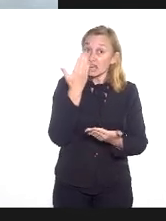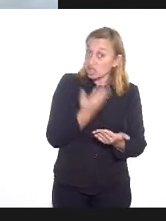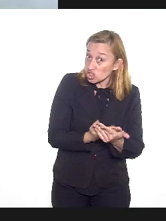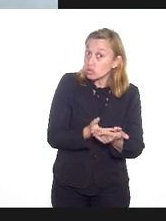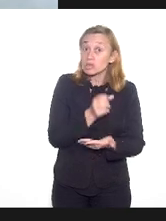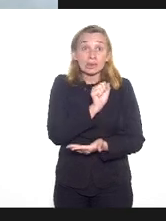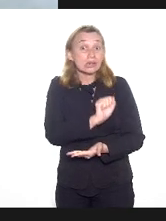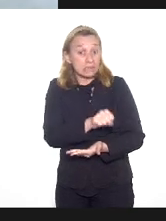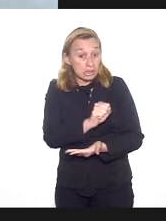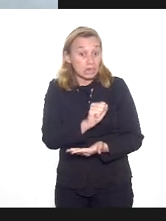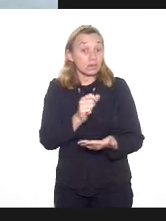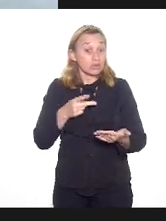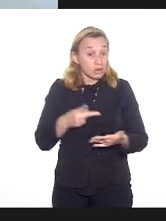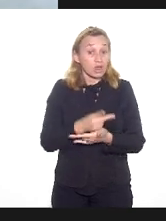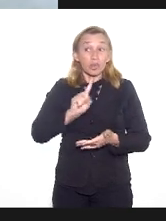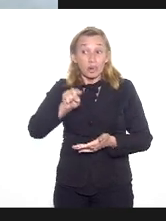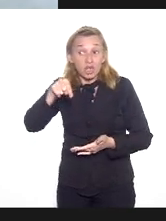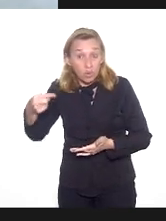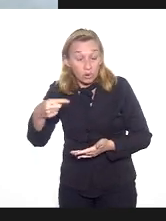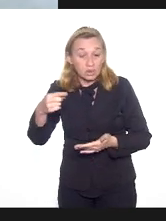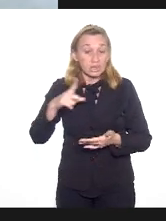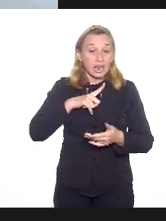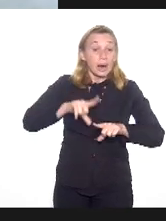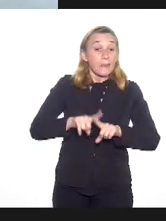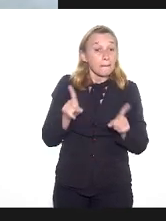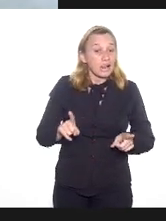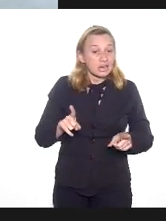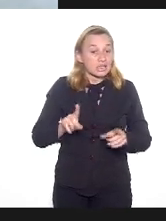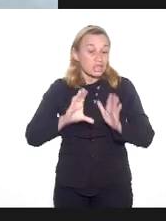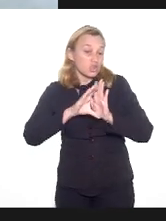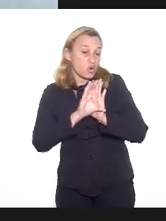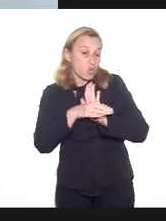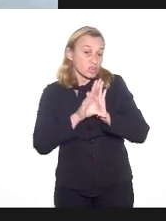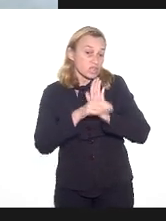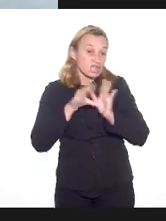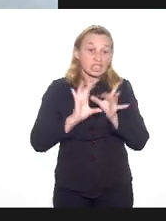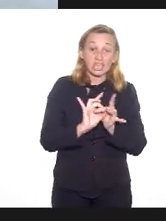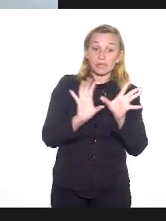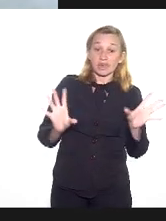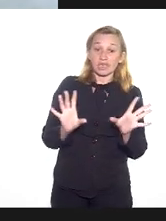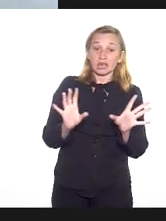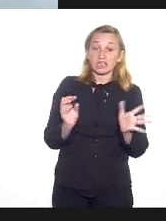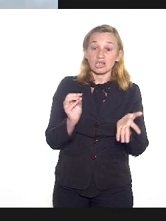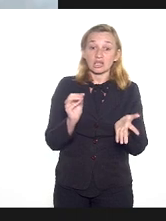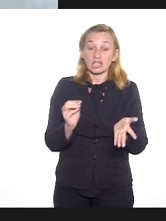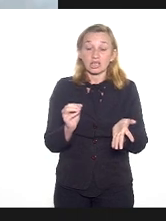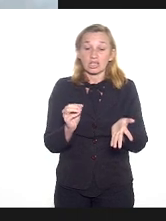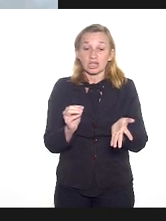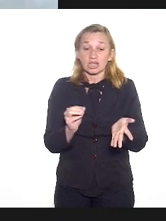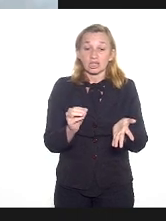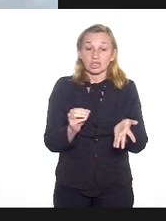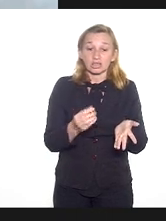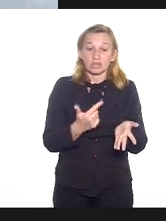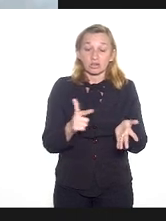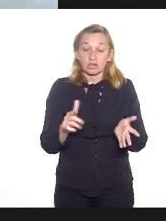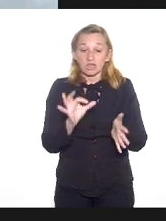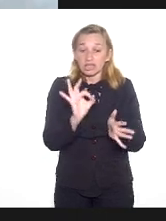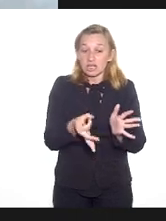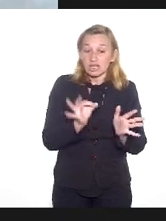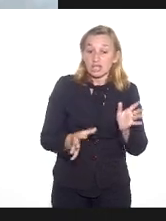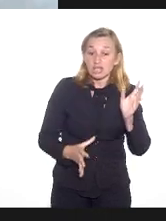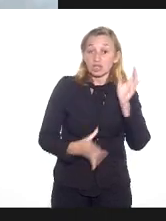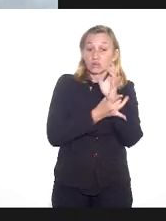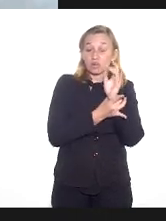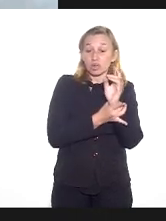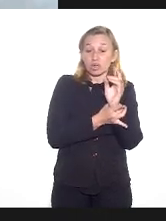foi, que outra surgirá. Aliás, esse conceito de liberdade impositiva, quase uma roupa existencialista,